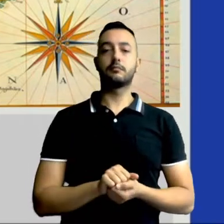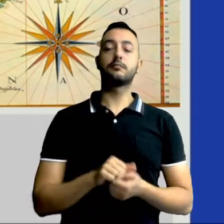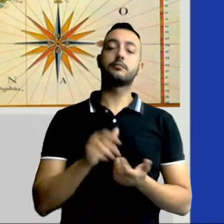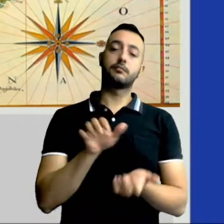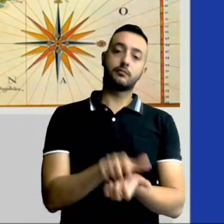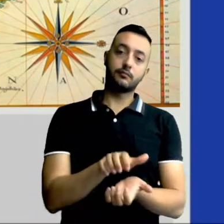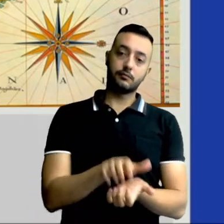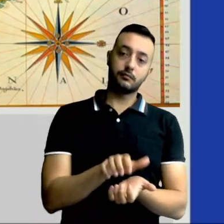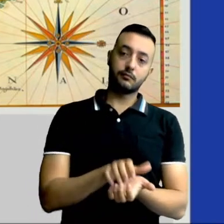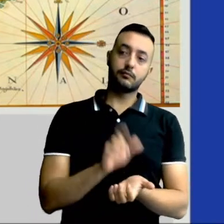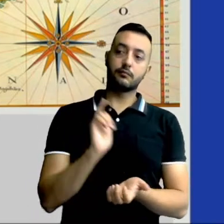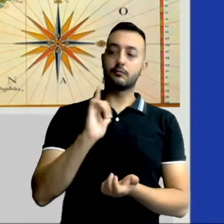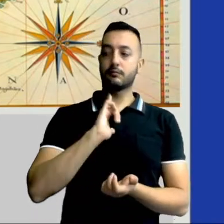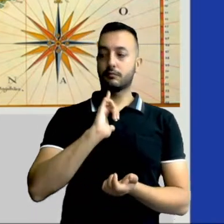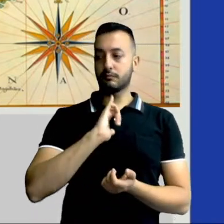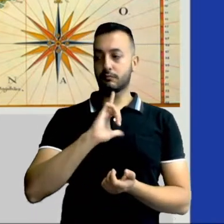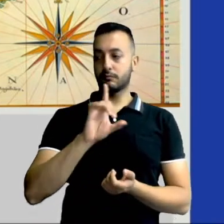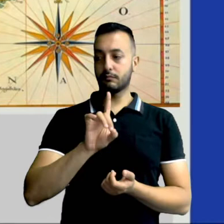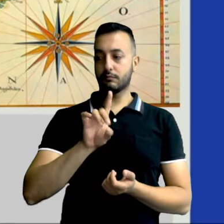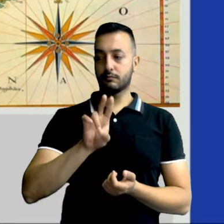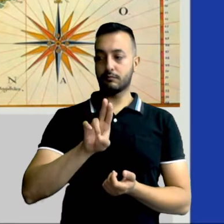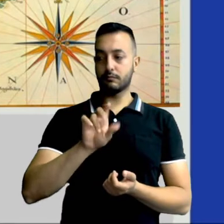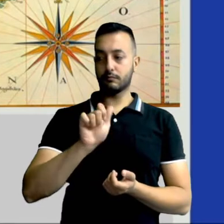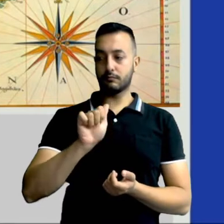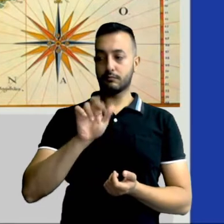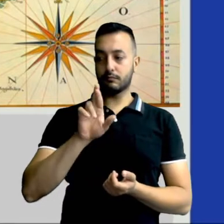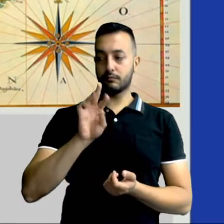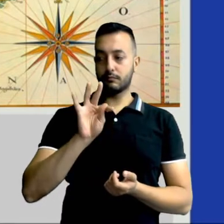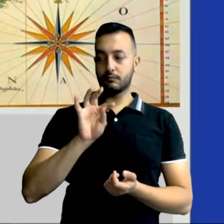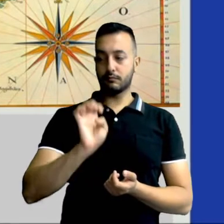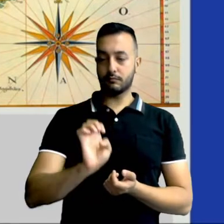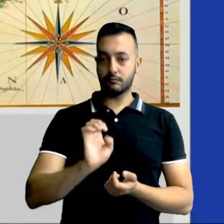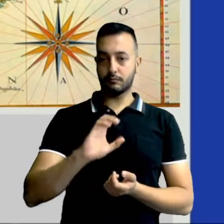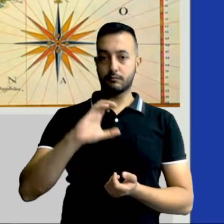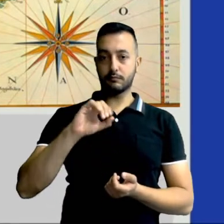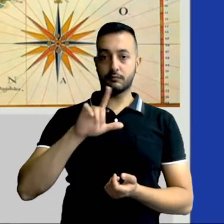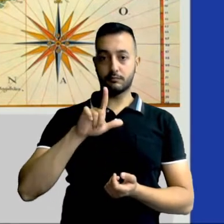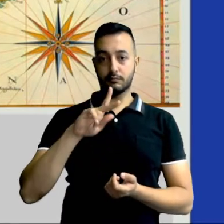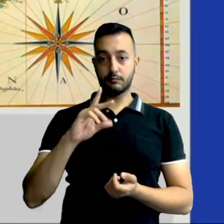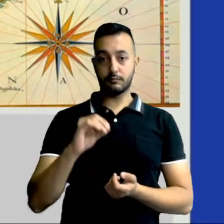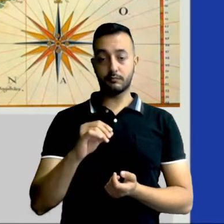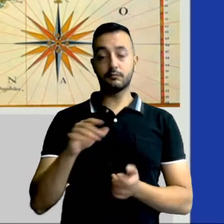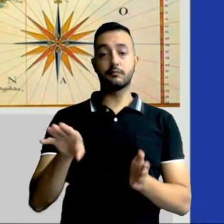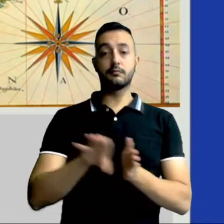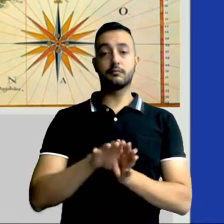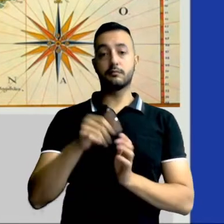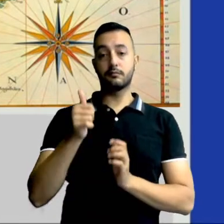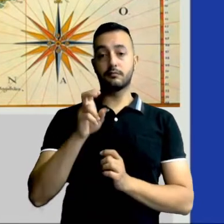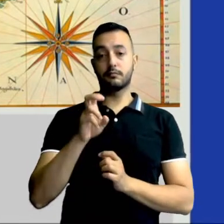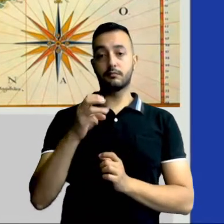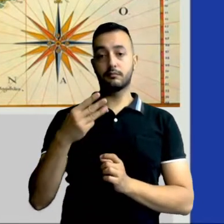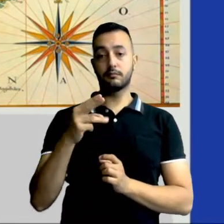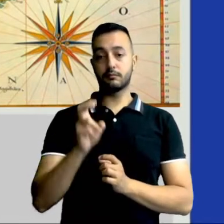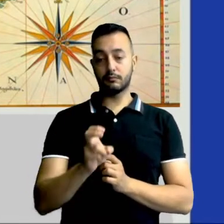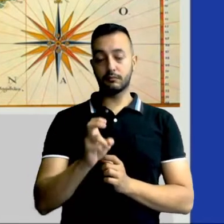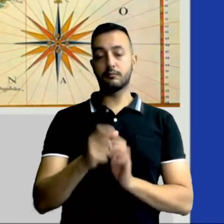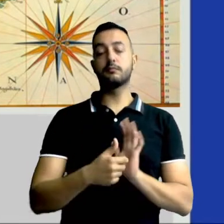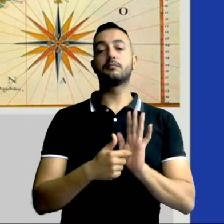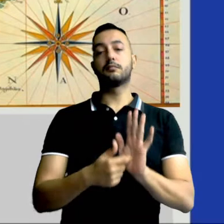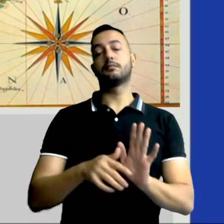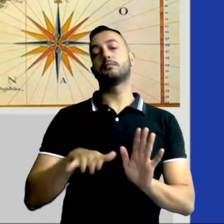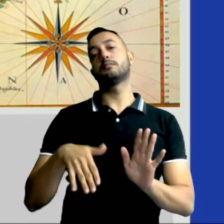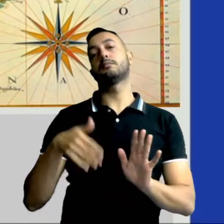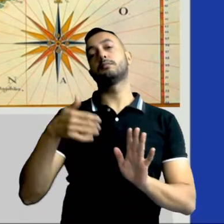então de Pernambuco coube a Duarte Coelho ele que aqui chegou em 1535 e ele se revelou o